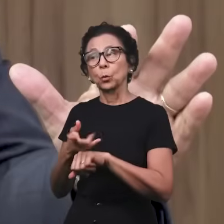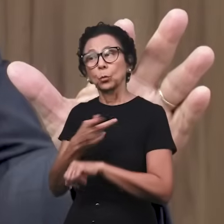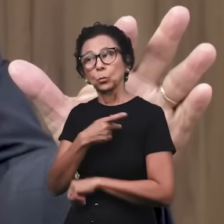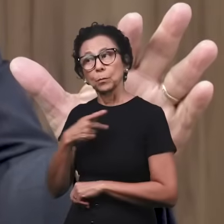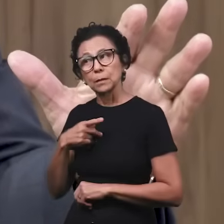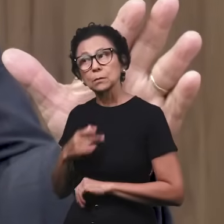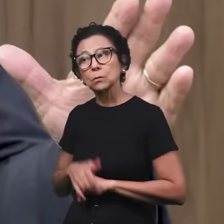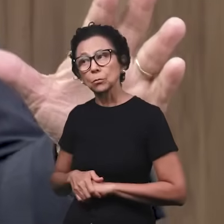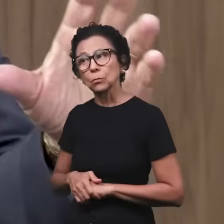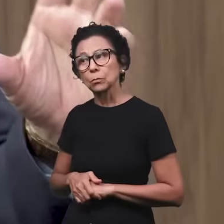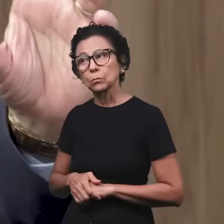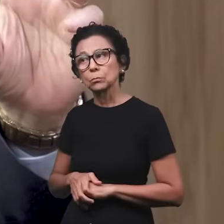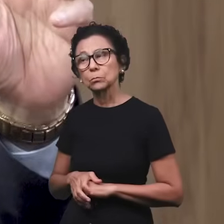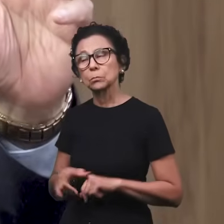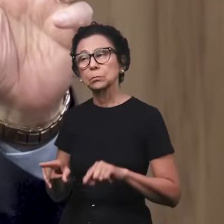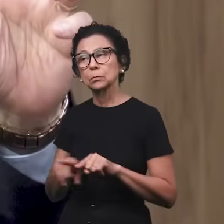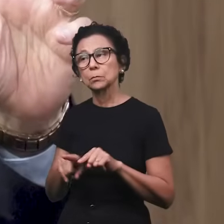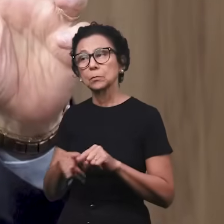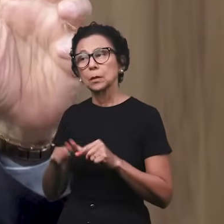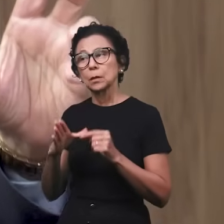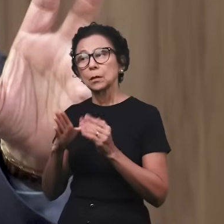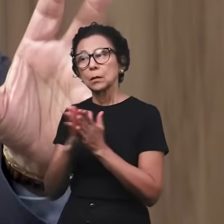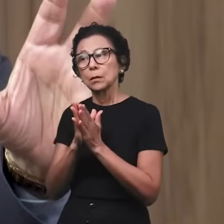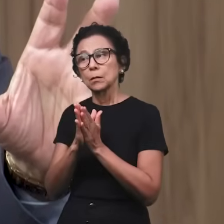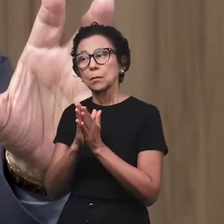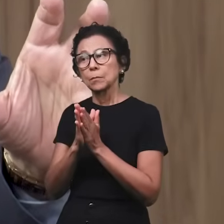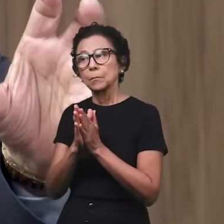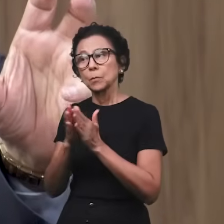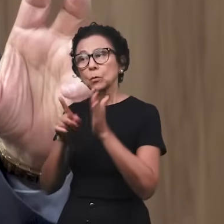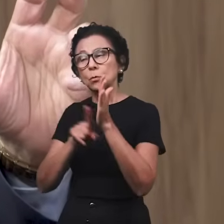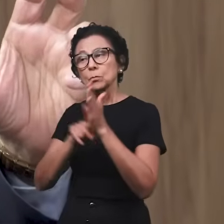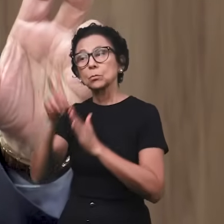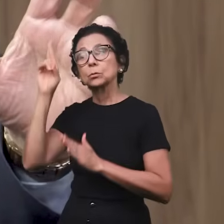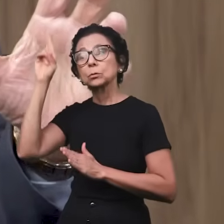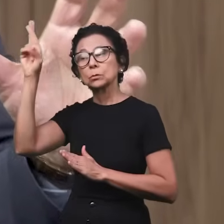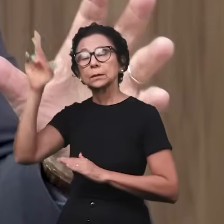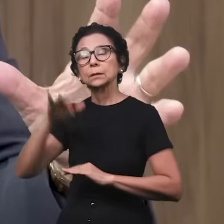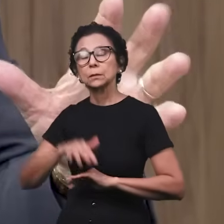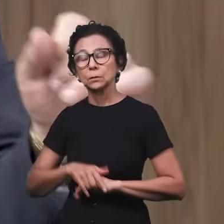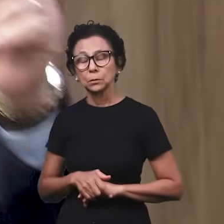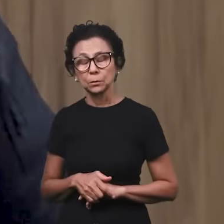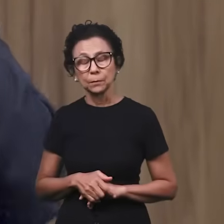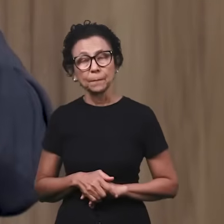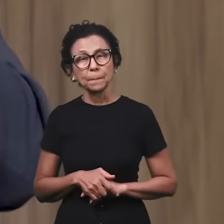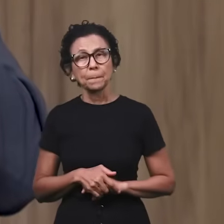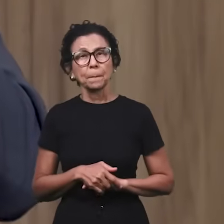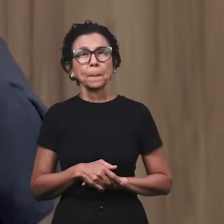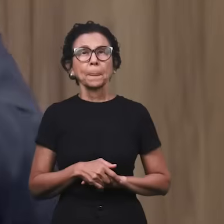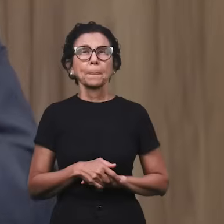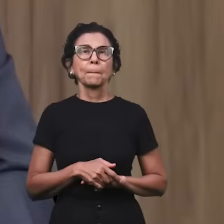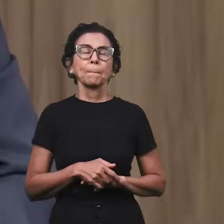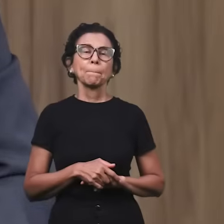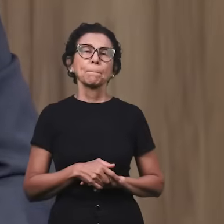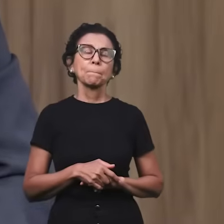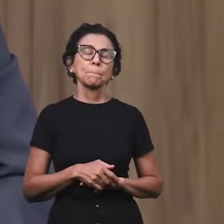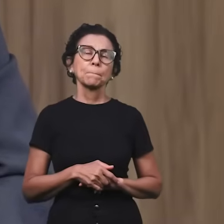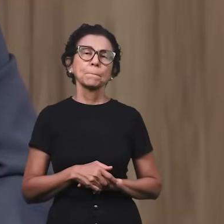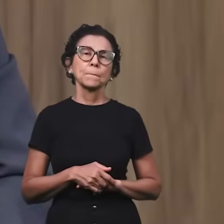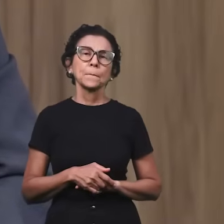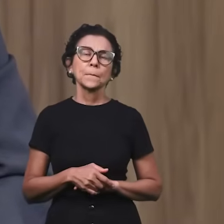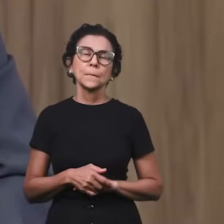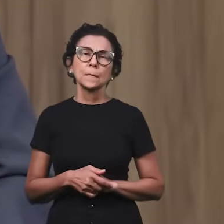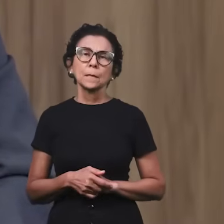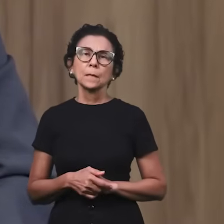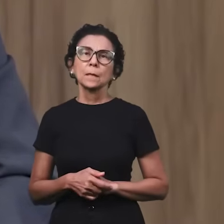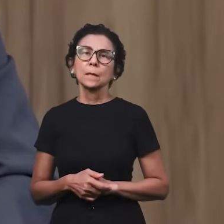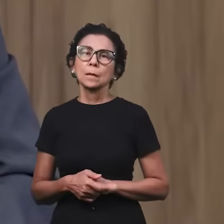Senhor. Então eu fui mostrando que ele tinha que ser dependente do ministério, né? Então por quê? Porque